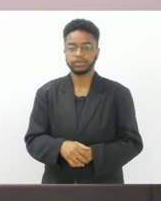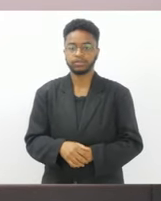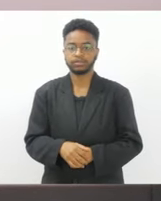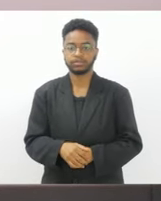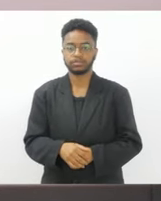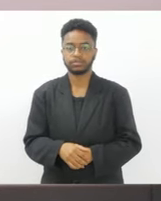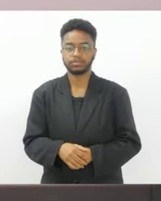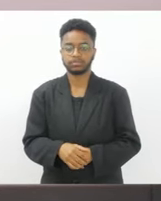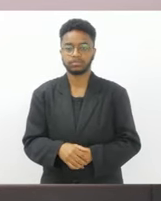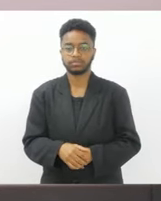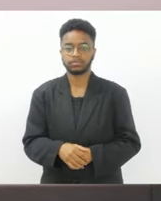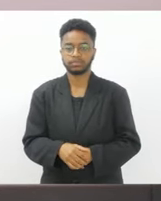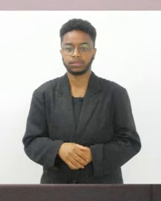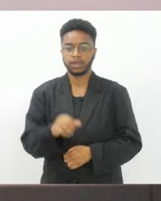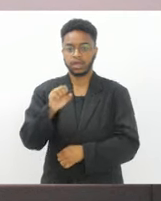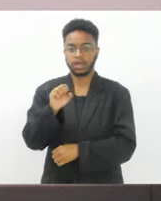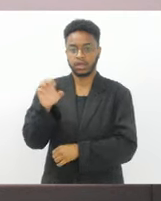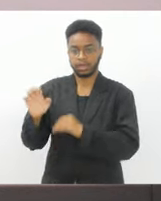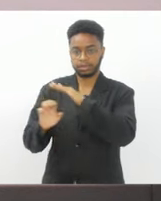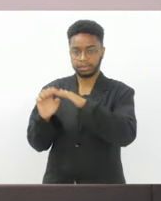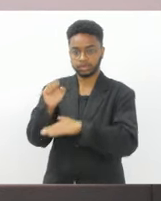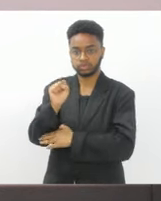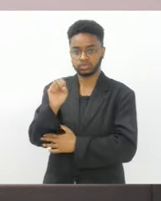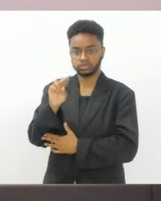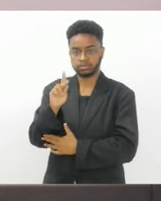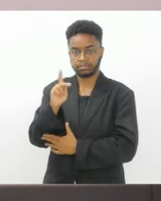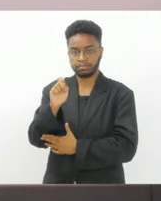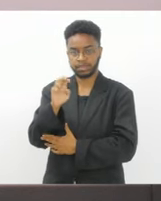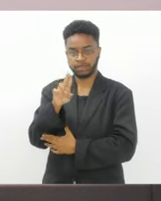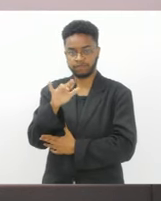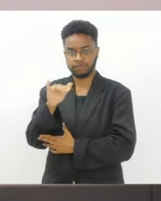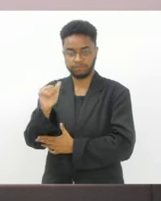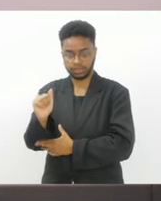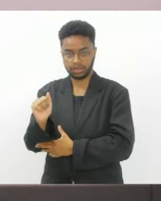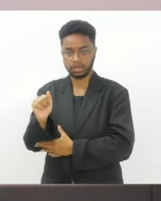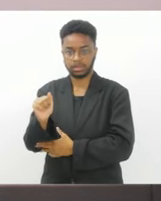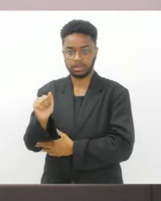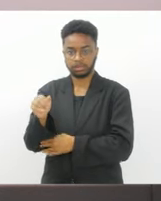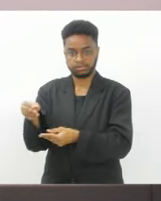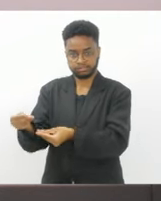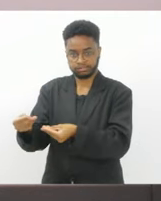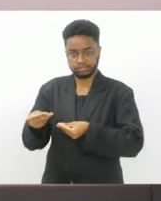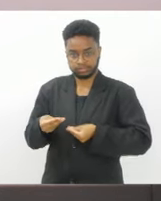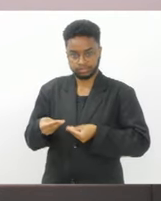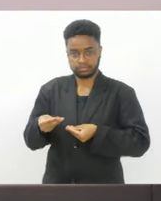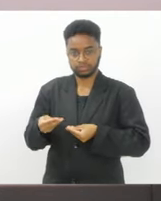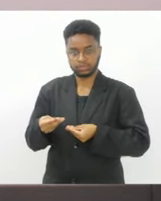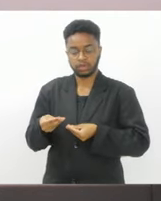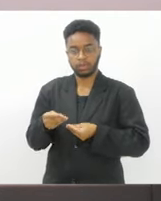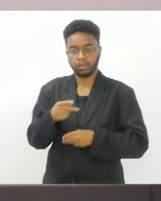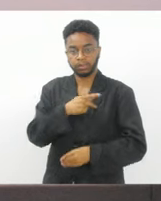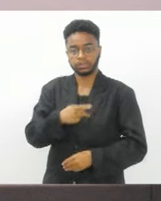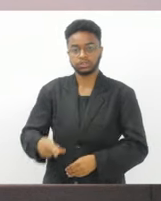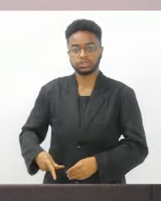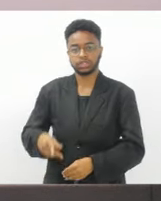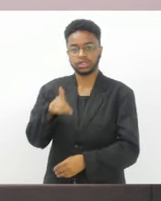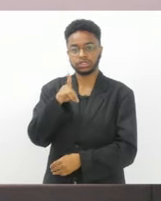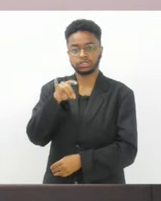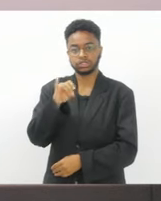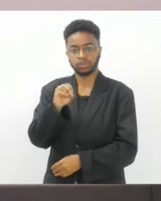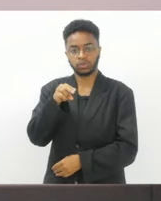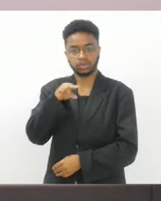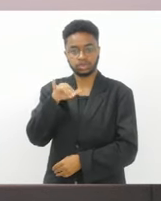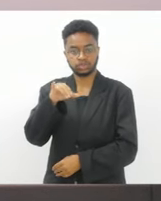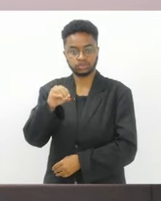Recebemos da Supervia, encaminhada ao presidente Dionísio Lins, da Comissão